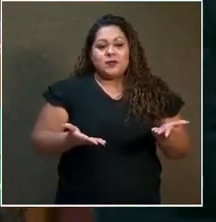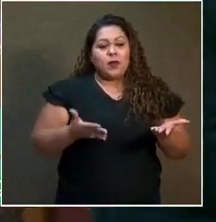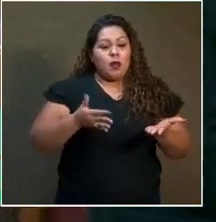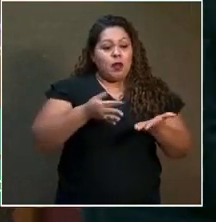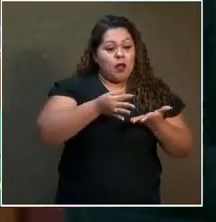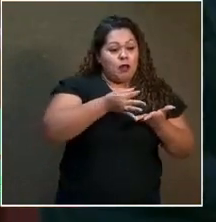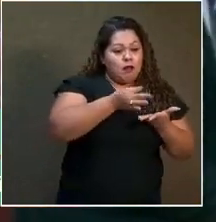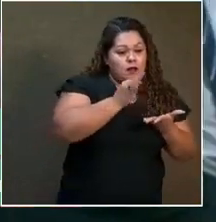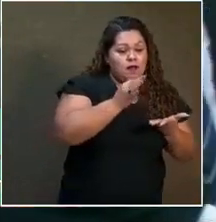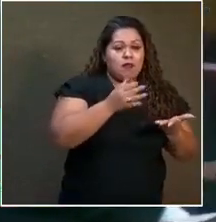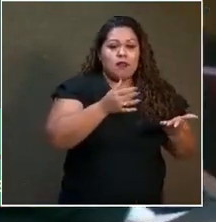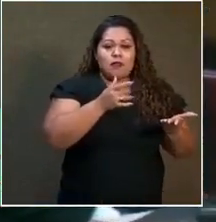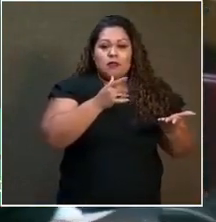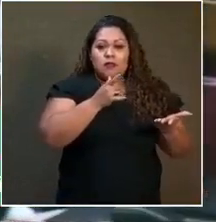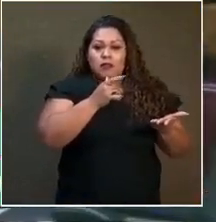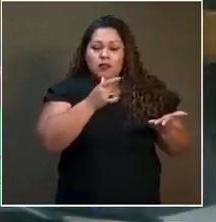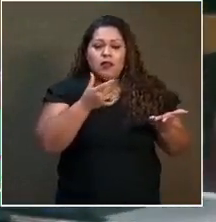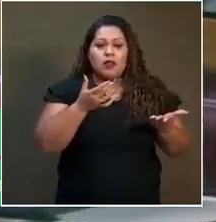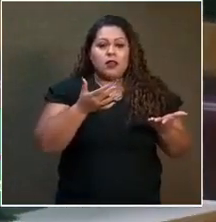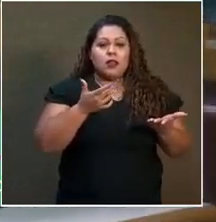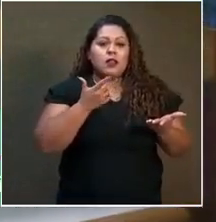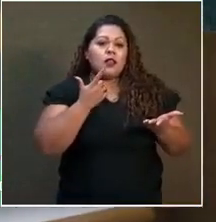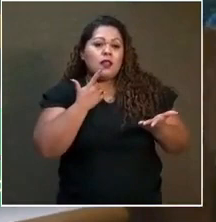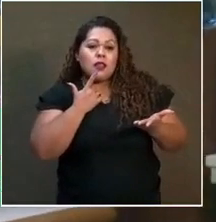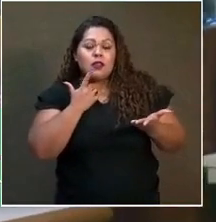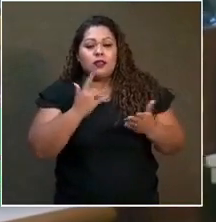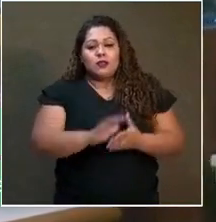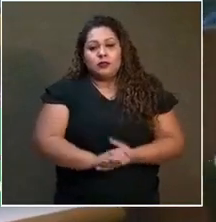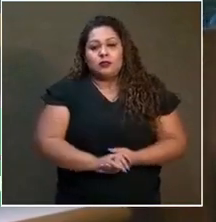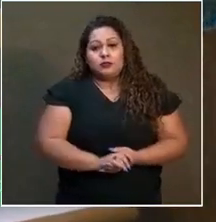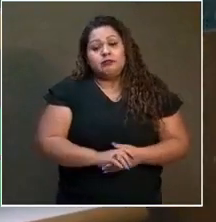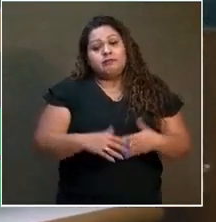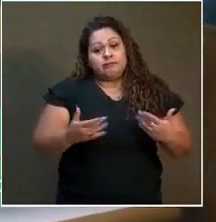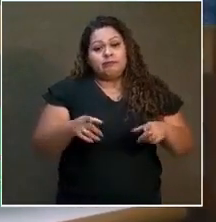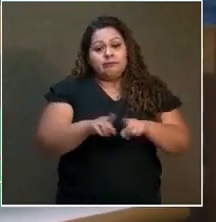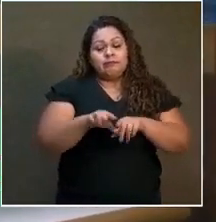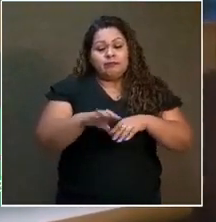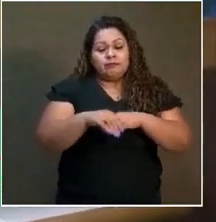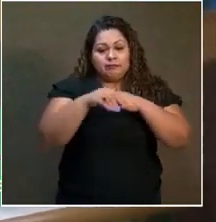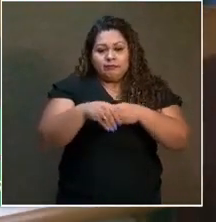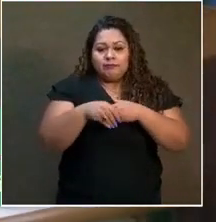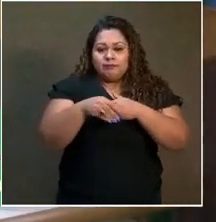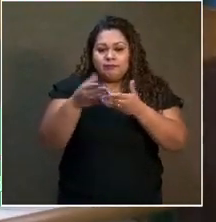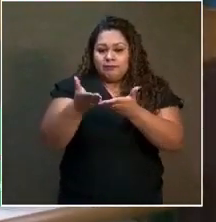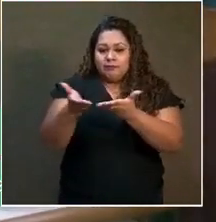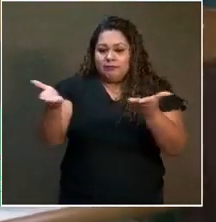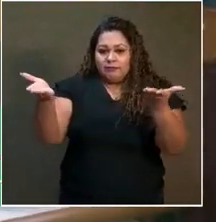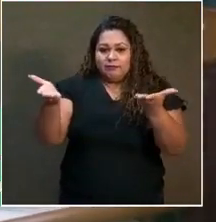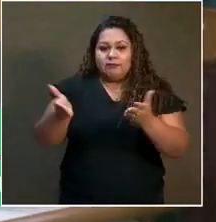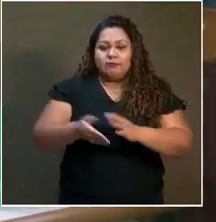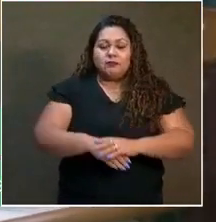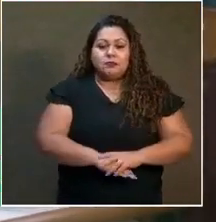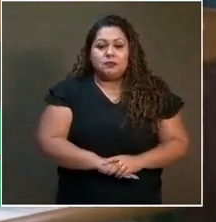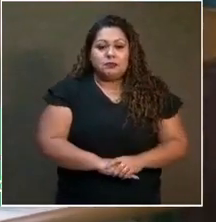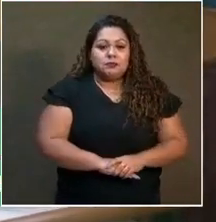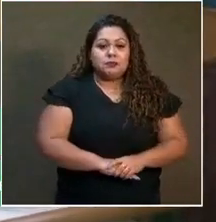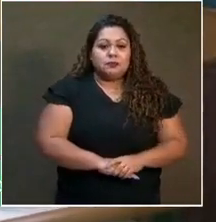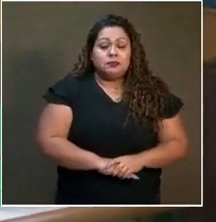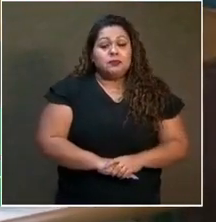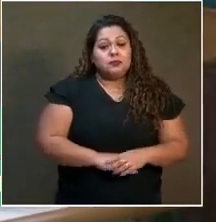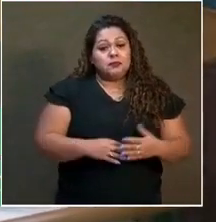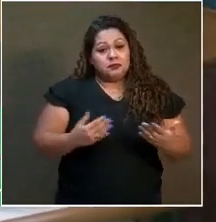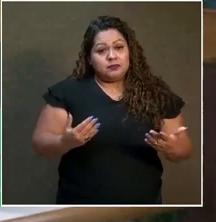café, água, almoço, merenda, e cumprimentar vossas excelências.